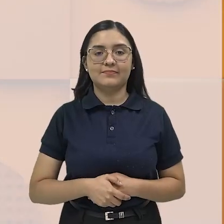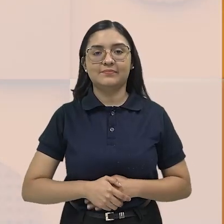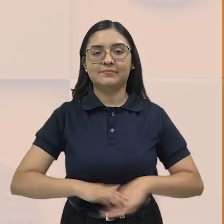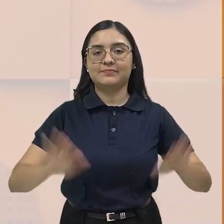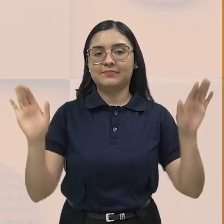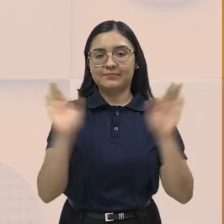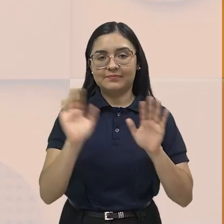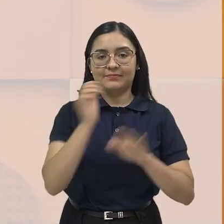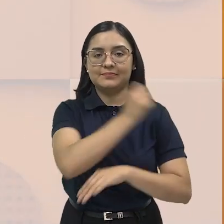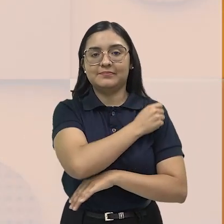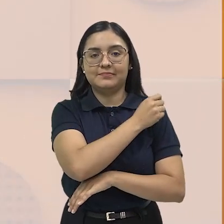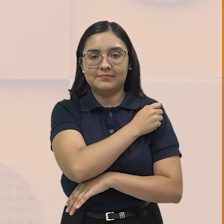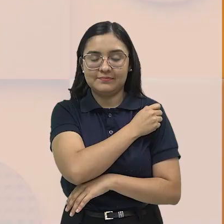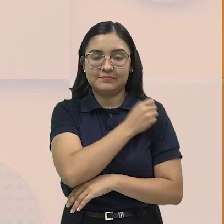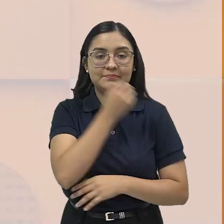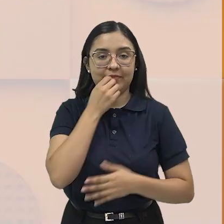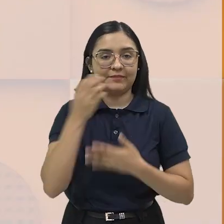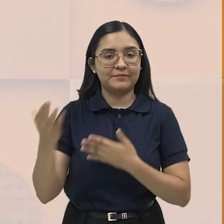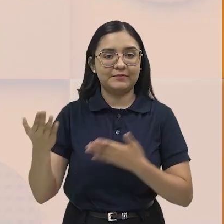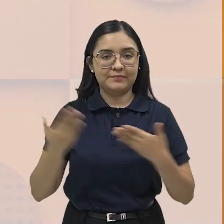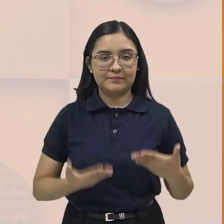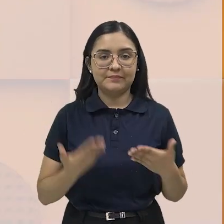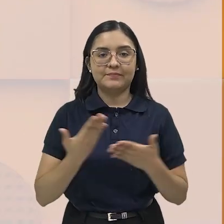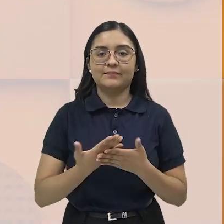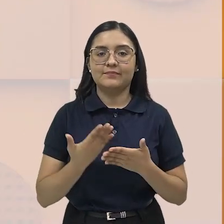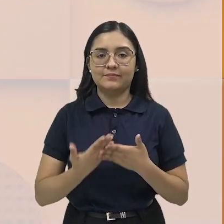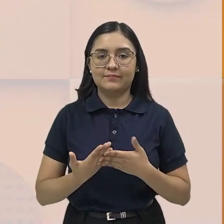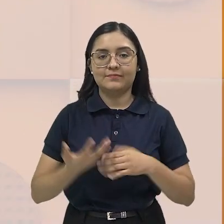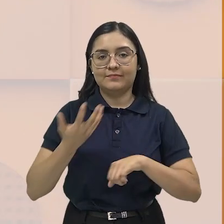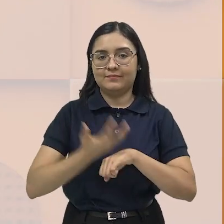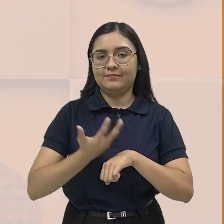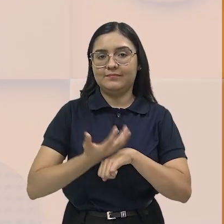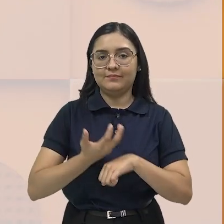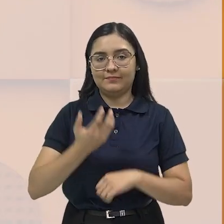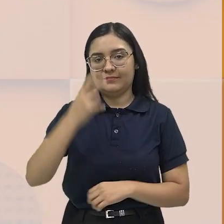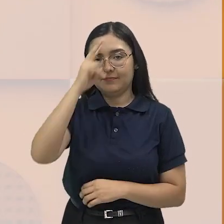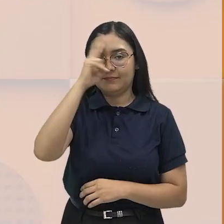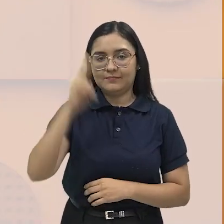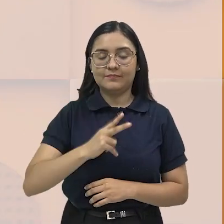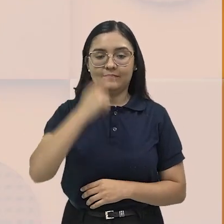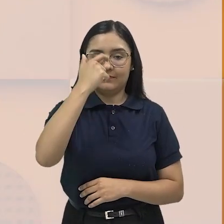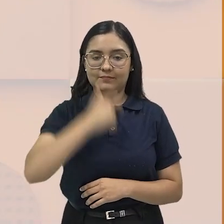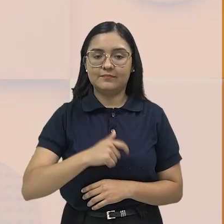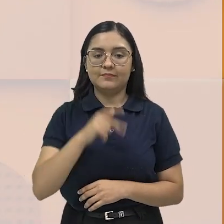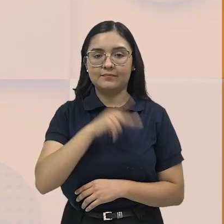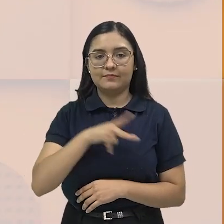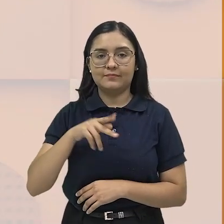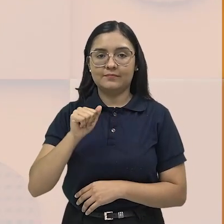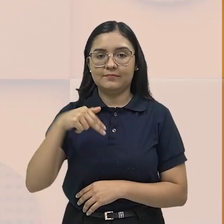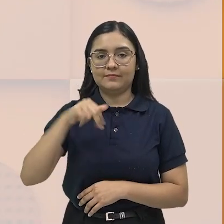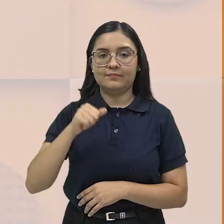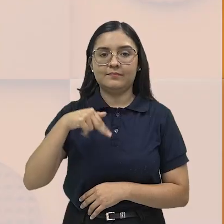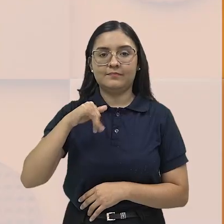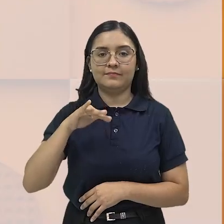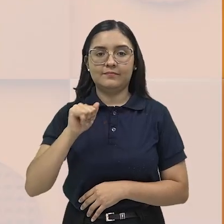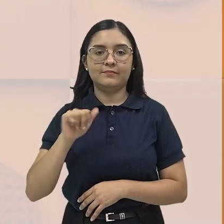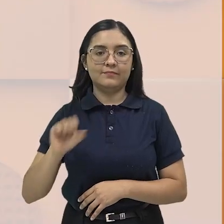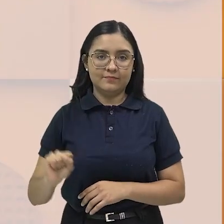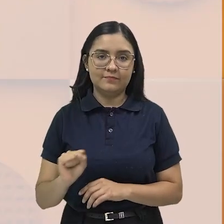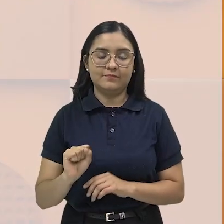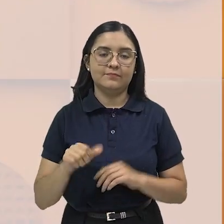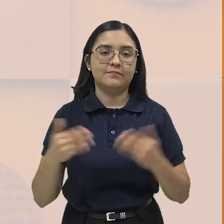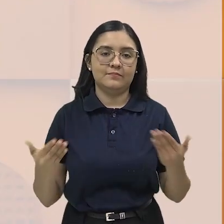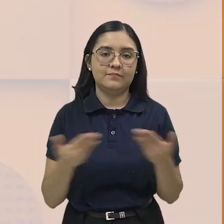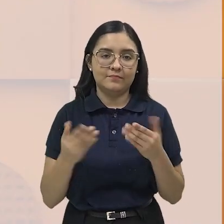Olá, turminha boa! Mais uma vez sejam bem-vindos à nossa aula de História. E eu sou o professor Ananias Carvalho, serei o